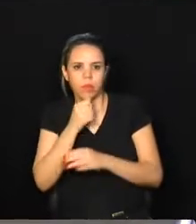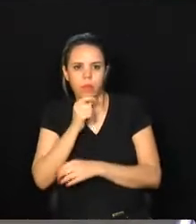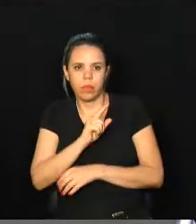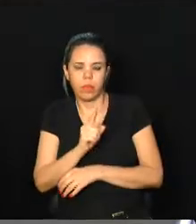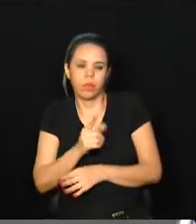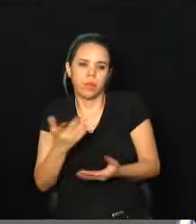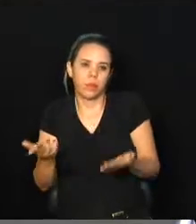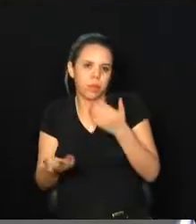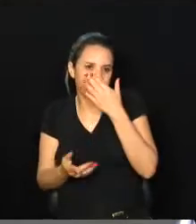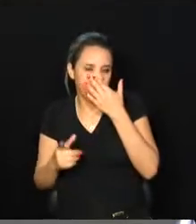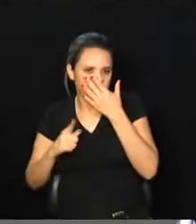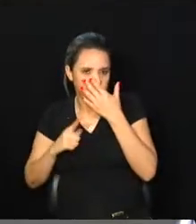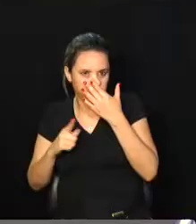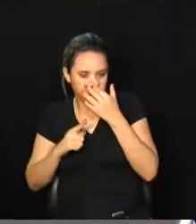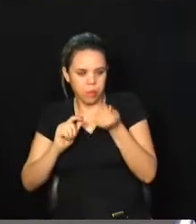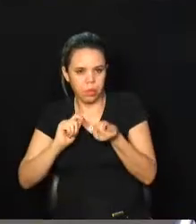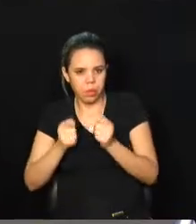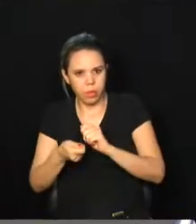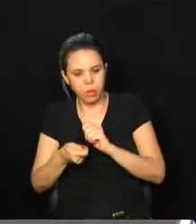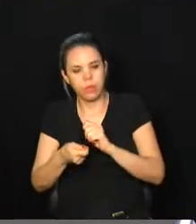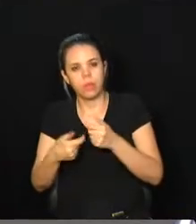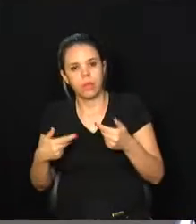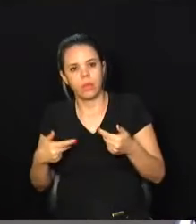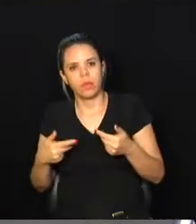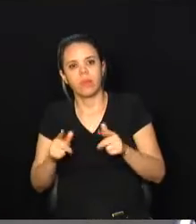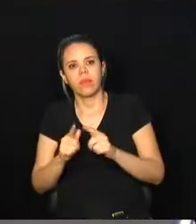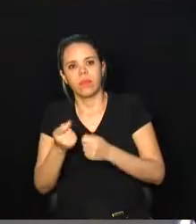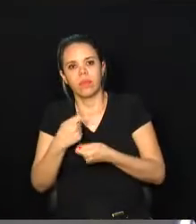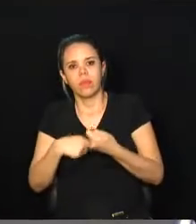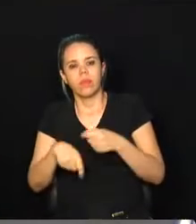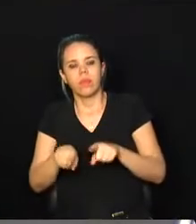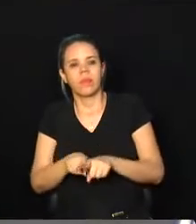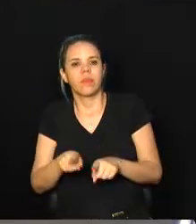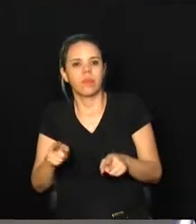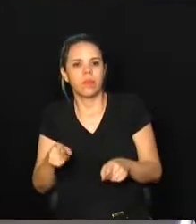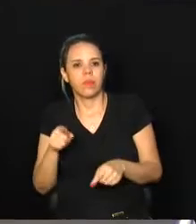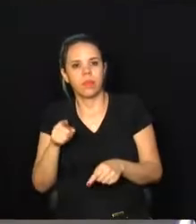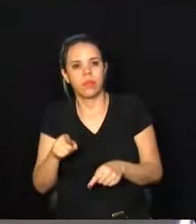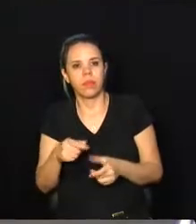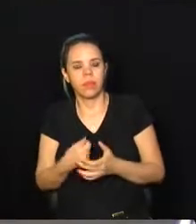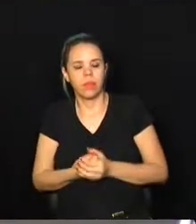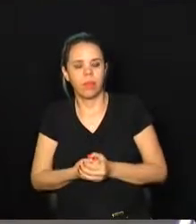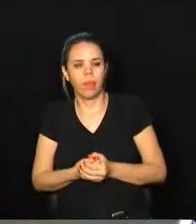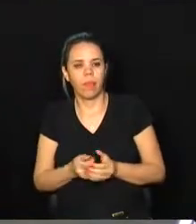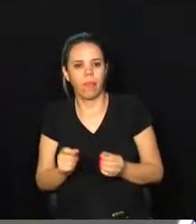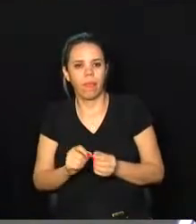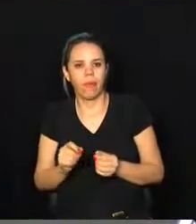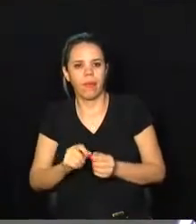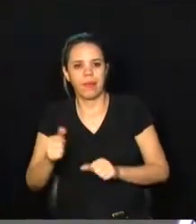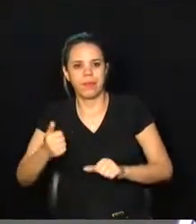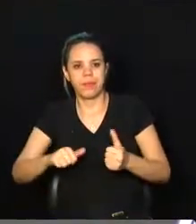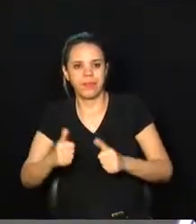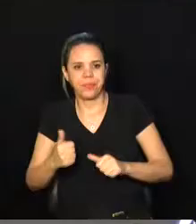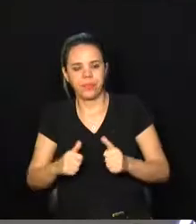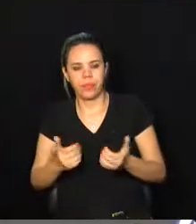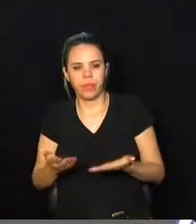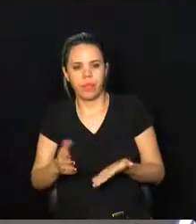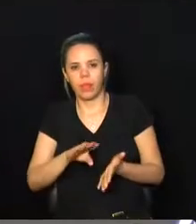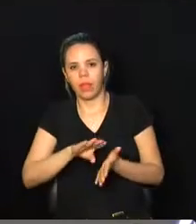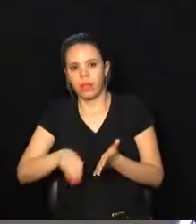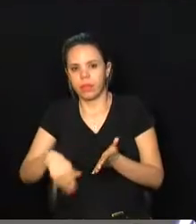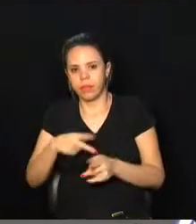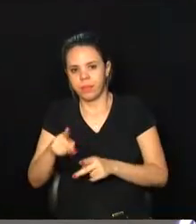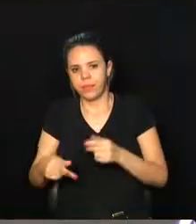Então, temos que reinventar ali, é uma questão de gestão mesmo, você fazer um trâmite interno ali, tirar